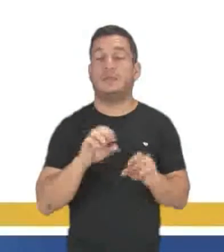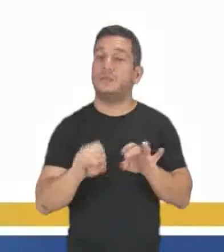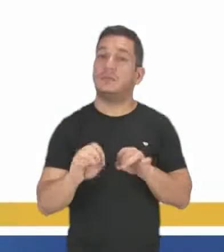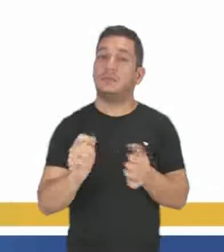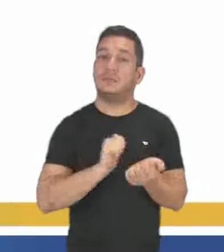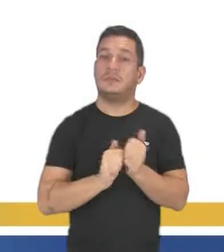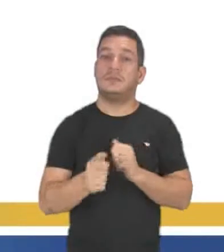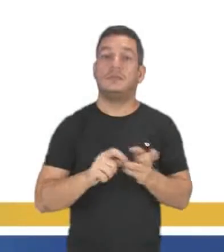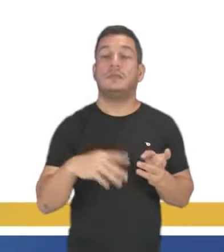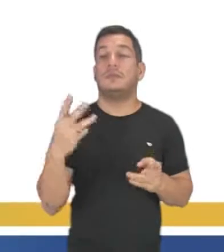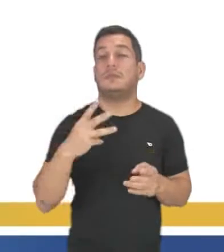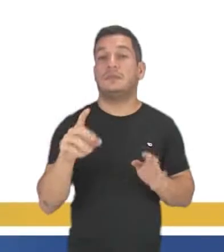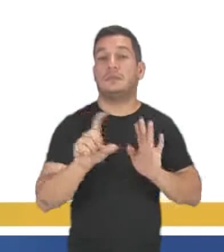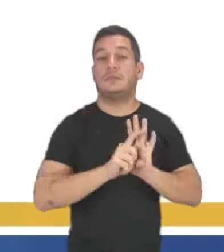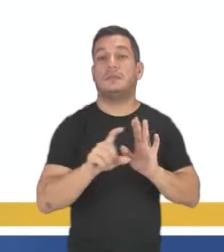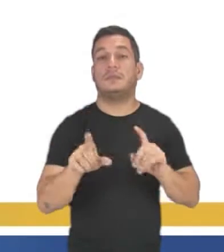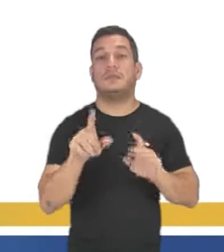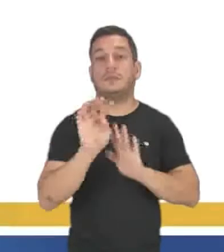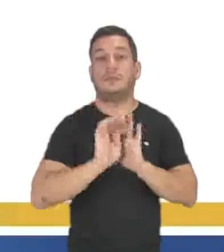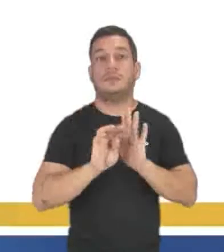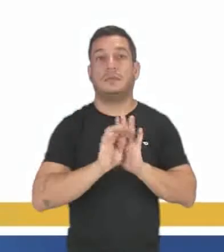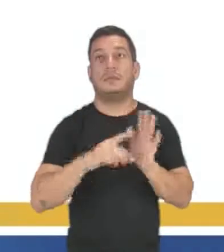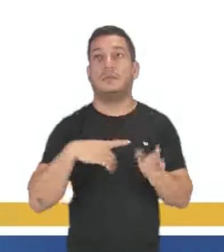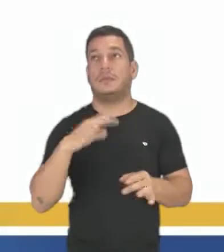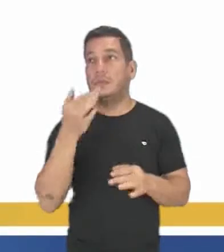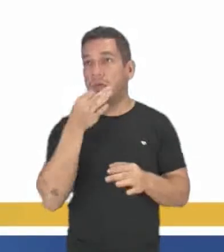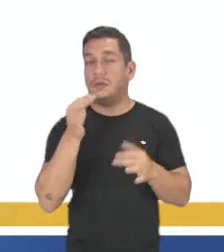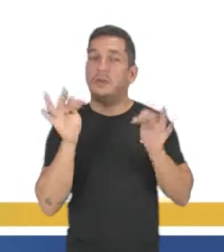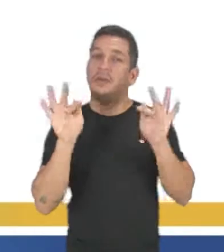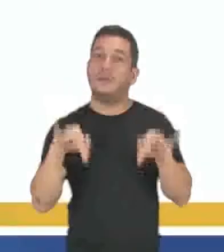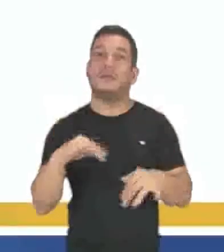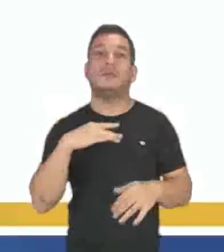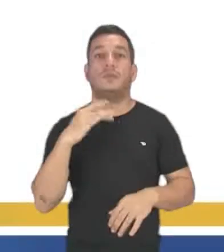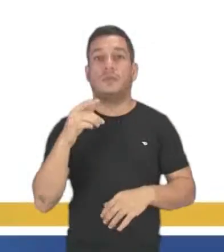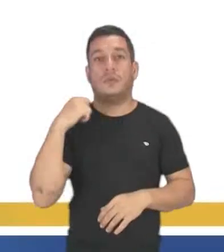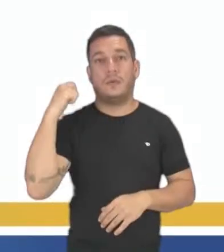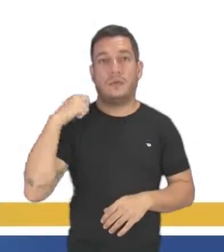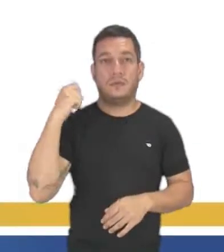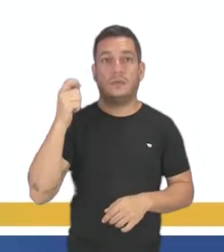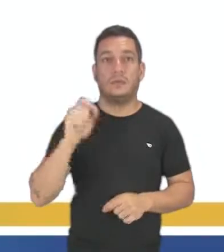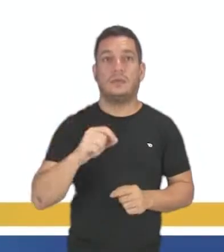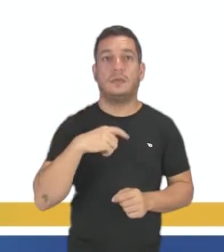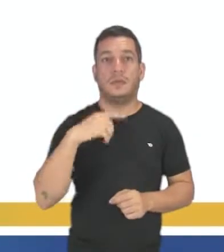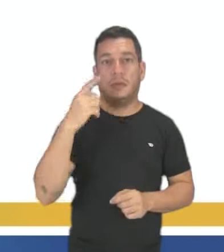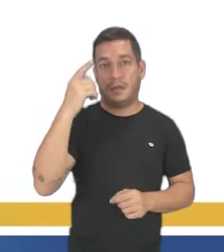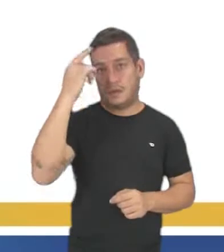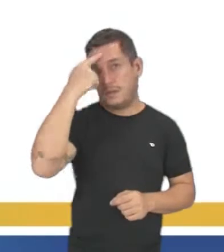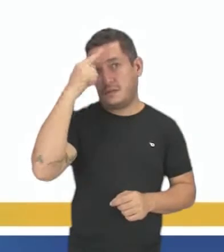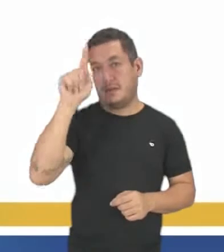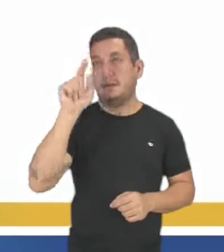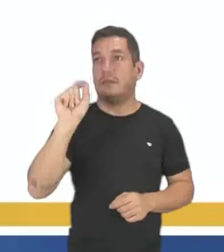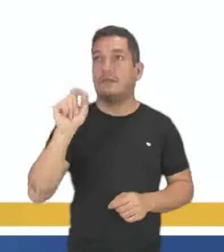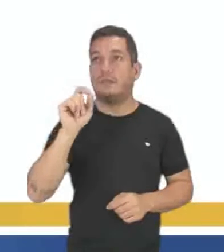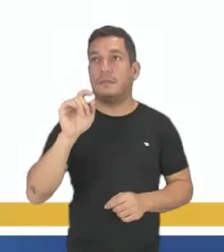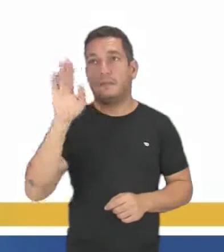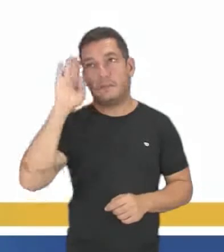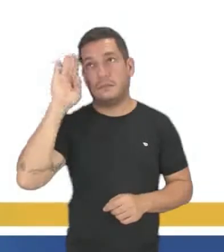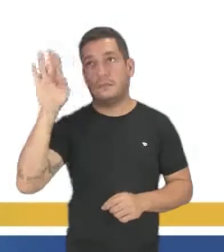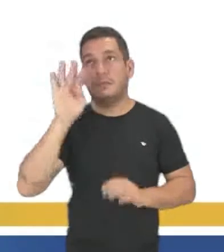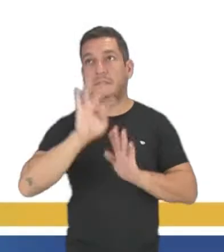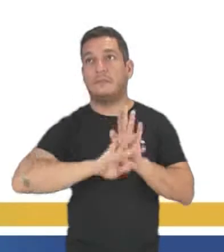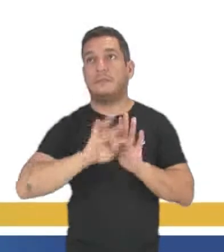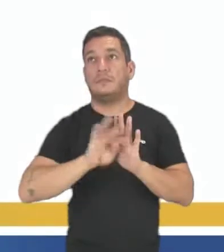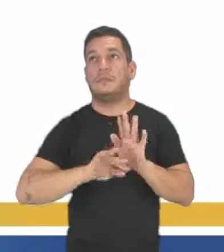No terceiro parágrafo do texto tem-se a conclusão do mesmo, em que o autor retoma a ideia principal do texto